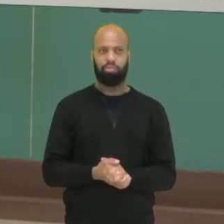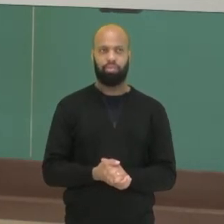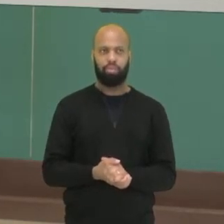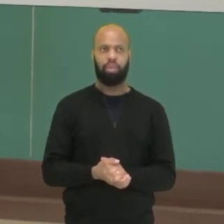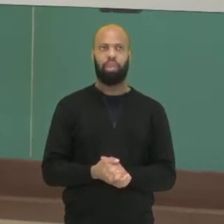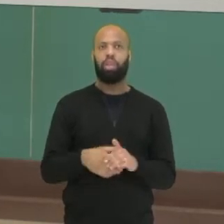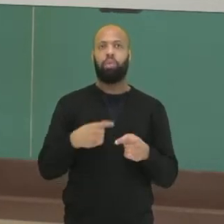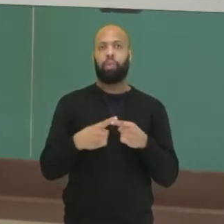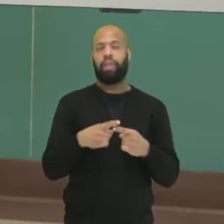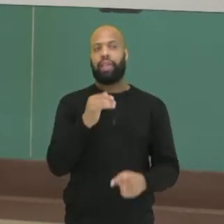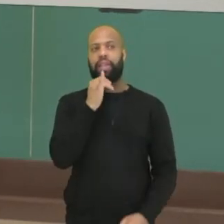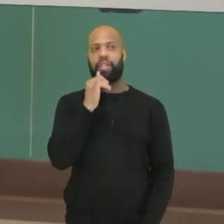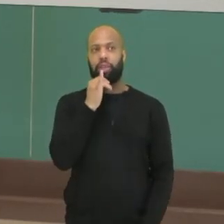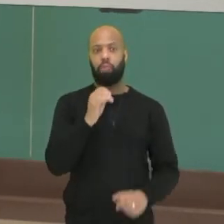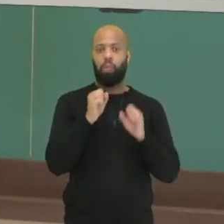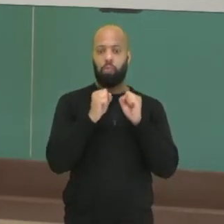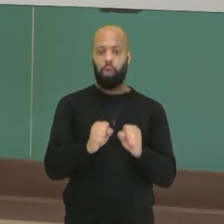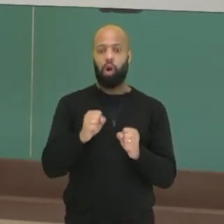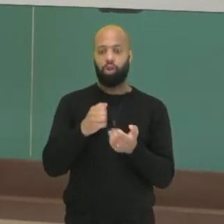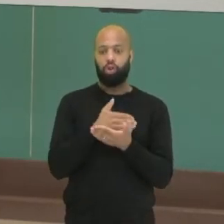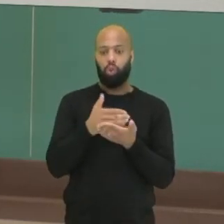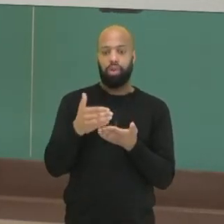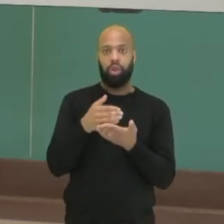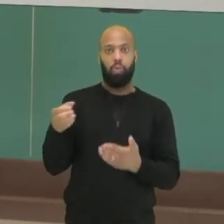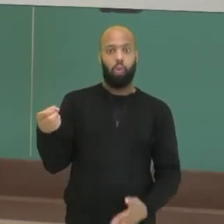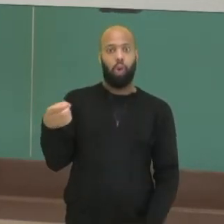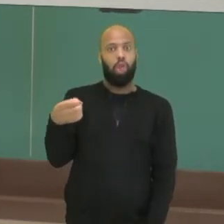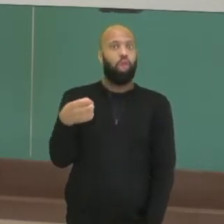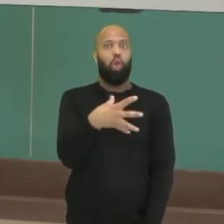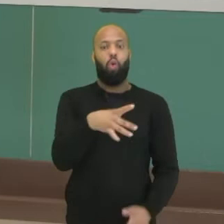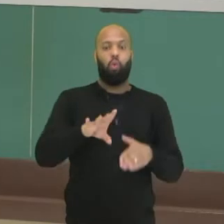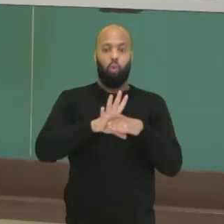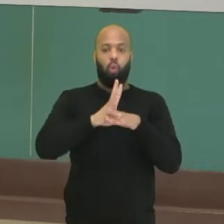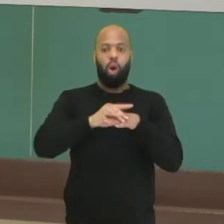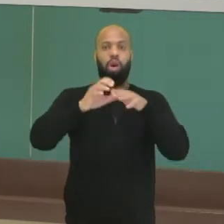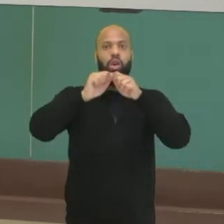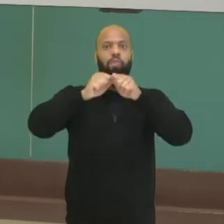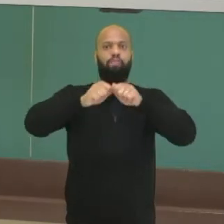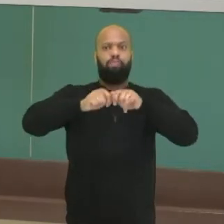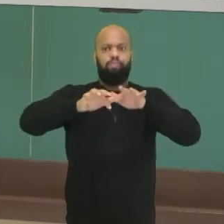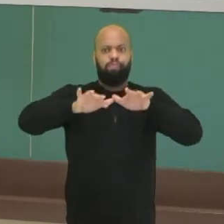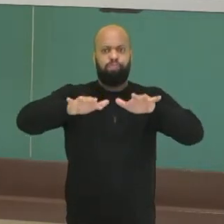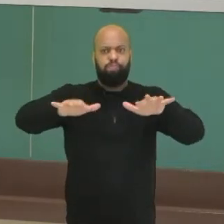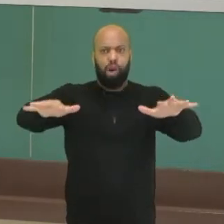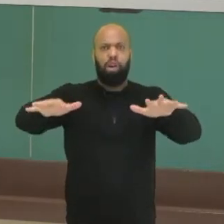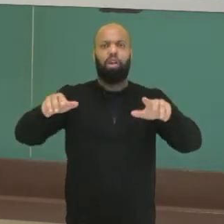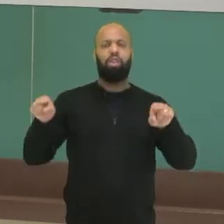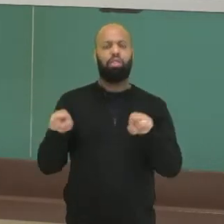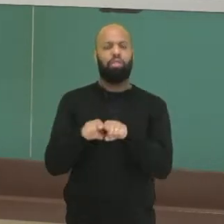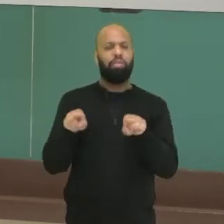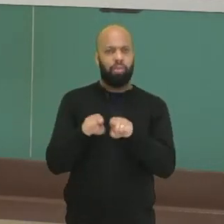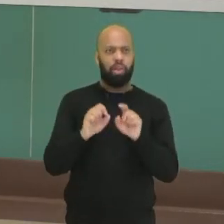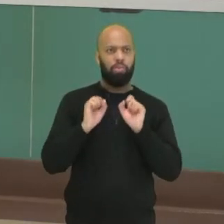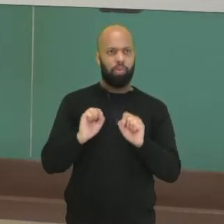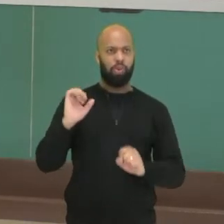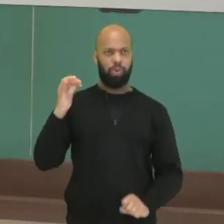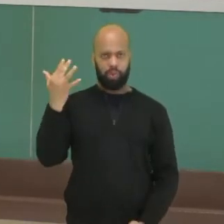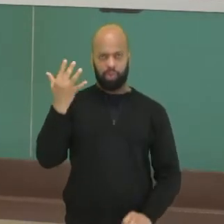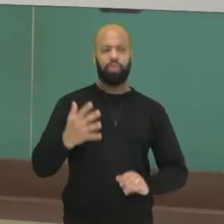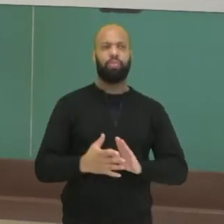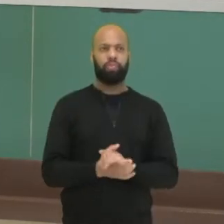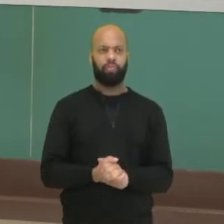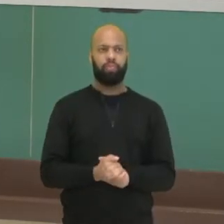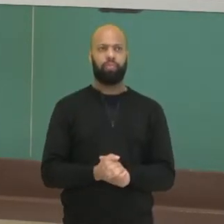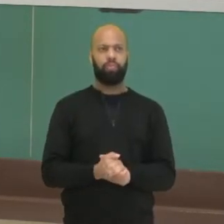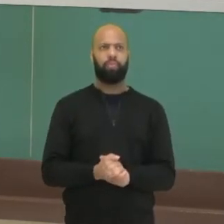muitas vezes, um surto, alguma coisa, uma pandemia, uma epidemia ou uma pandemia, né, possa acontecer